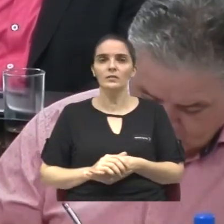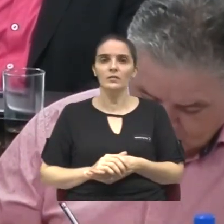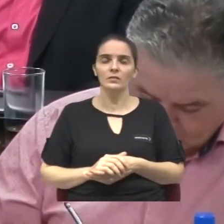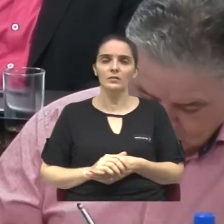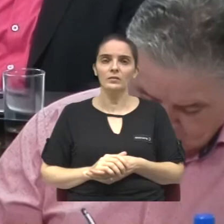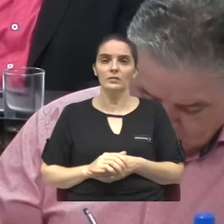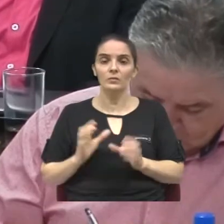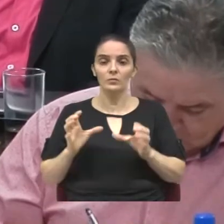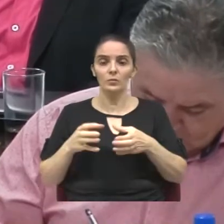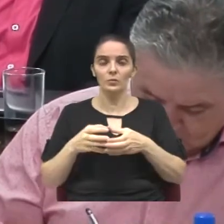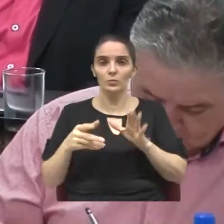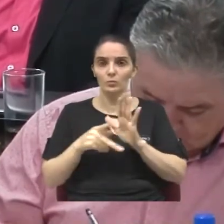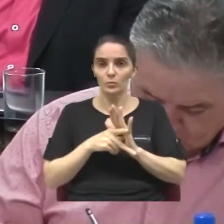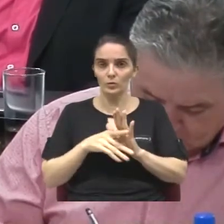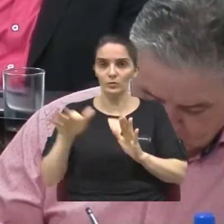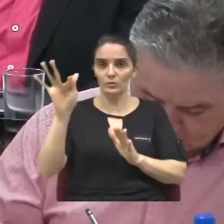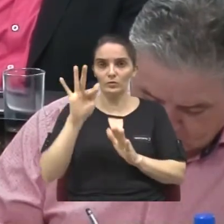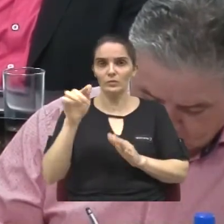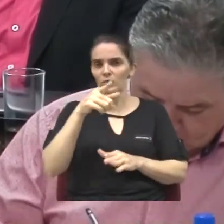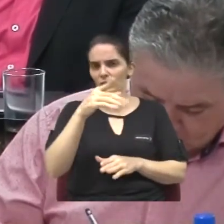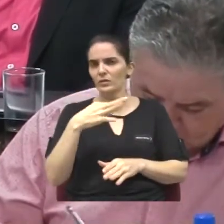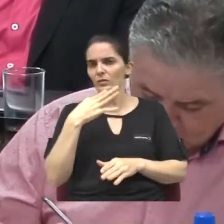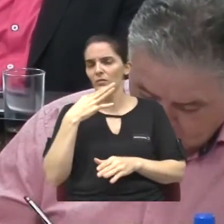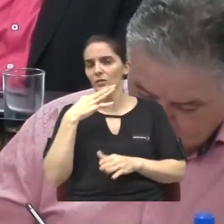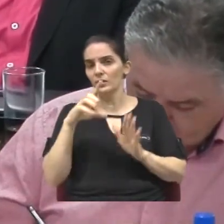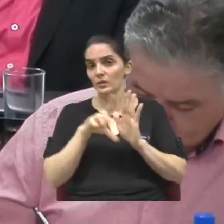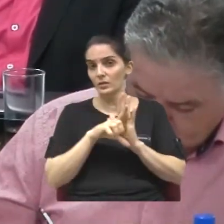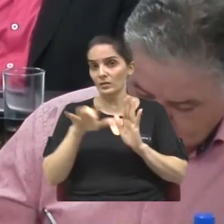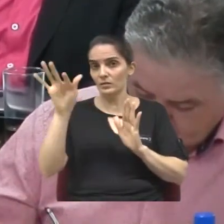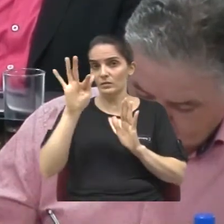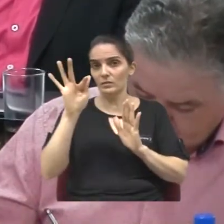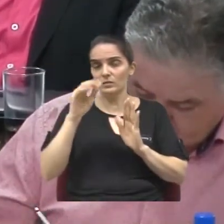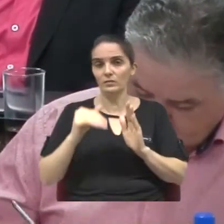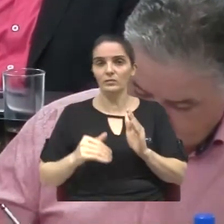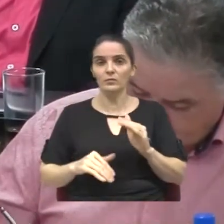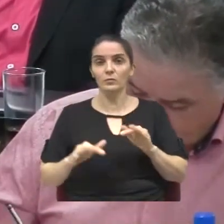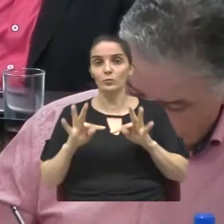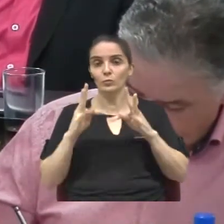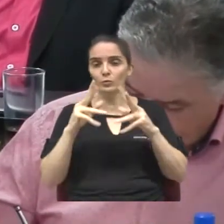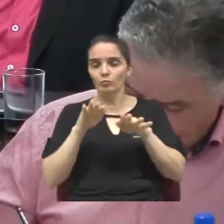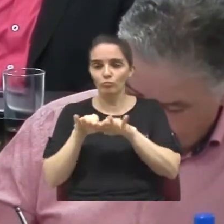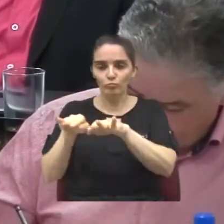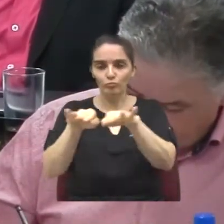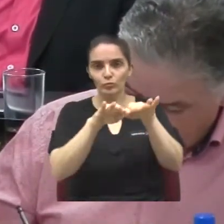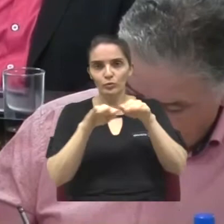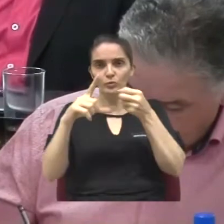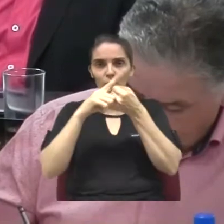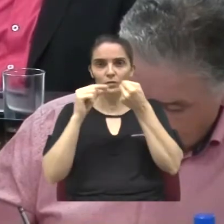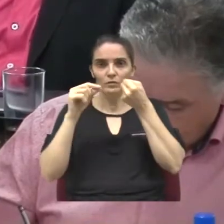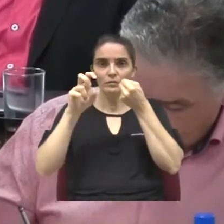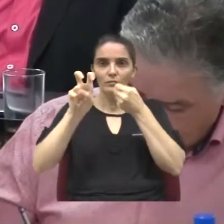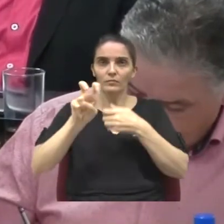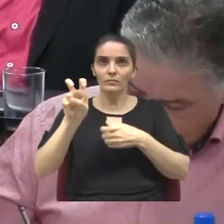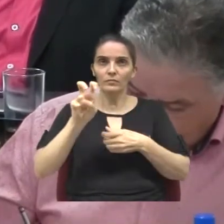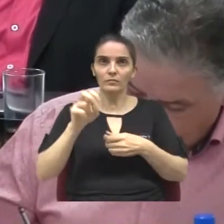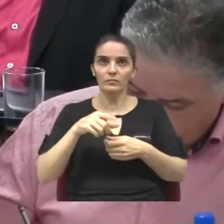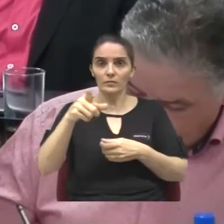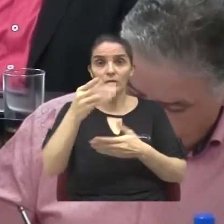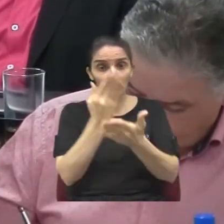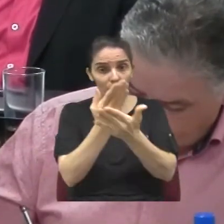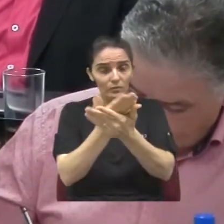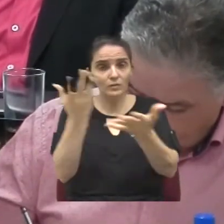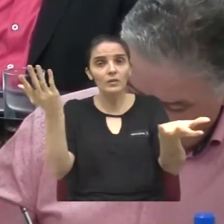Constituição Federal. O senhor sabe o que a Constituição Federal diz? Princípio da igualdade, artigo 5º. Vai estudar. O senhor não quer ser vereador?